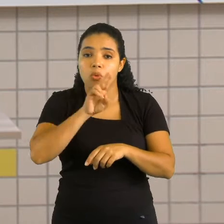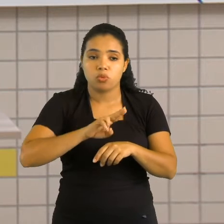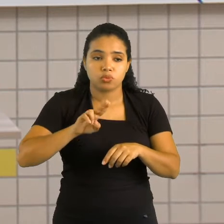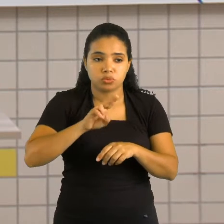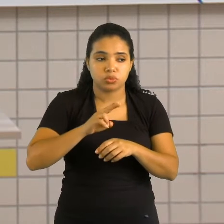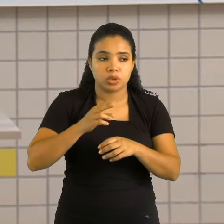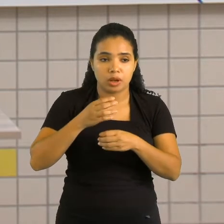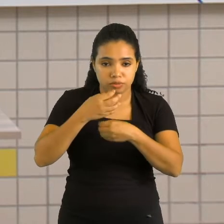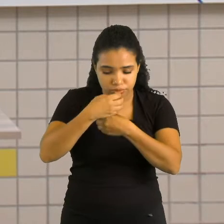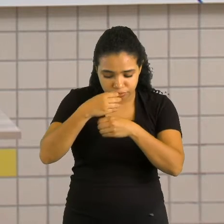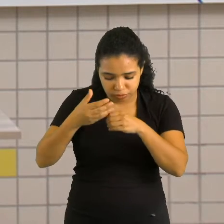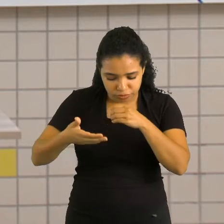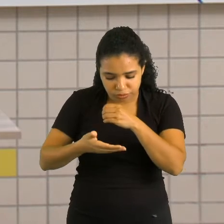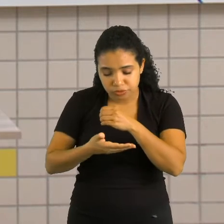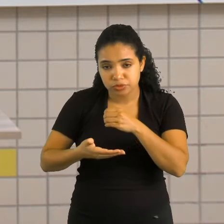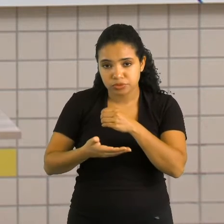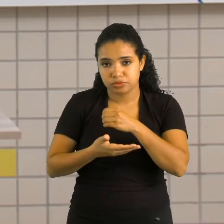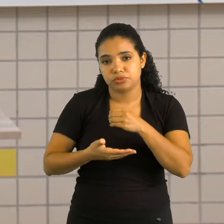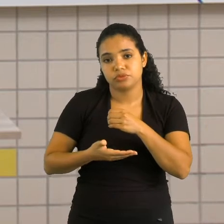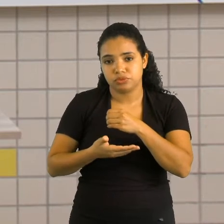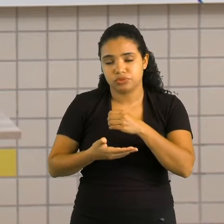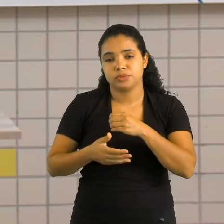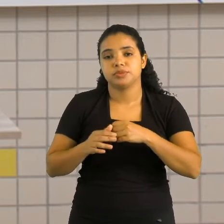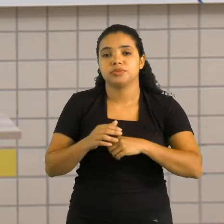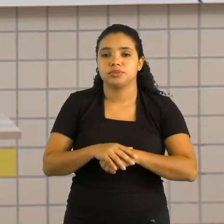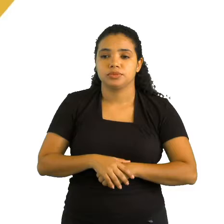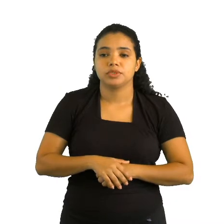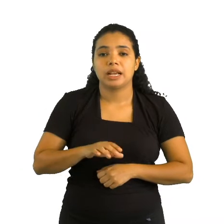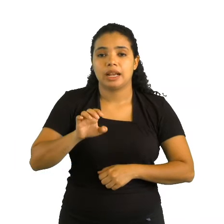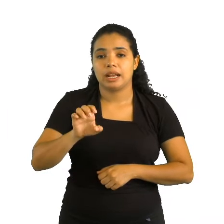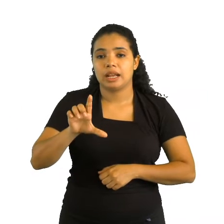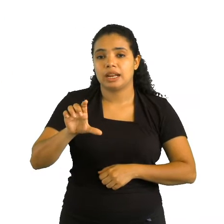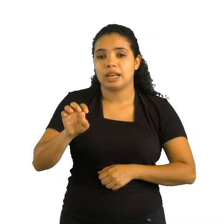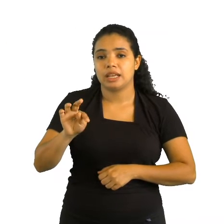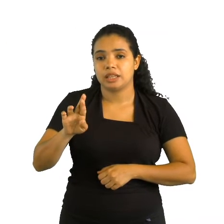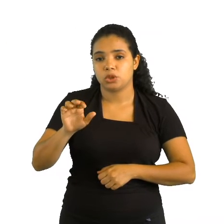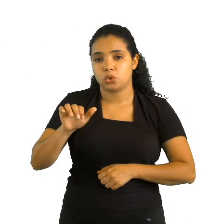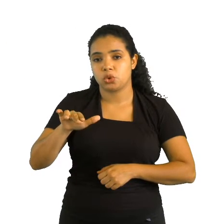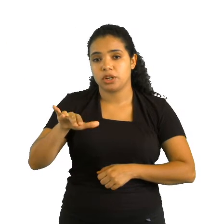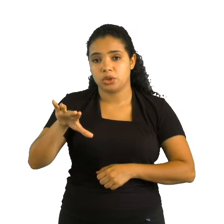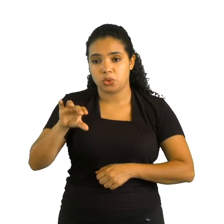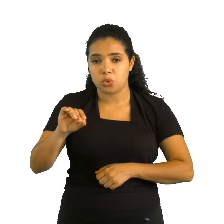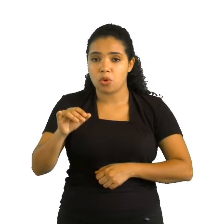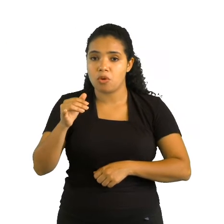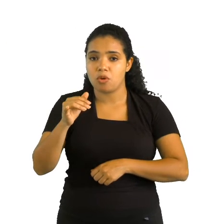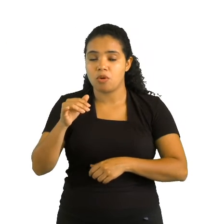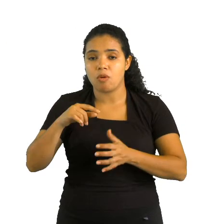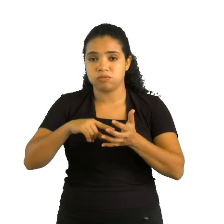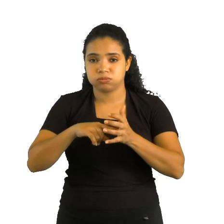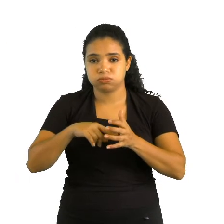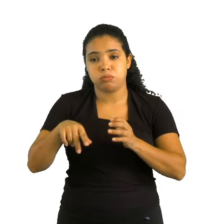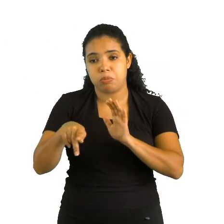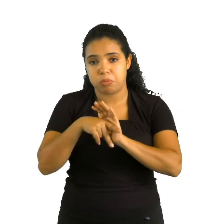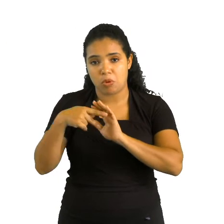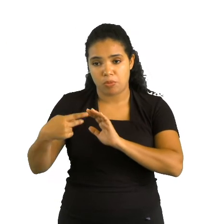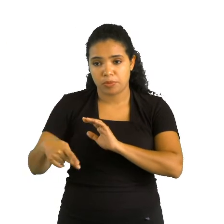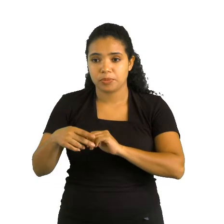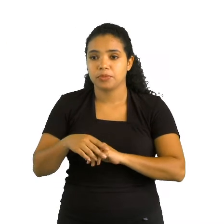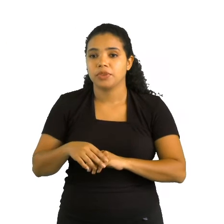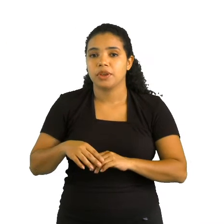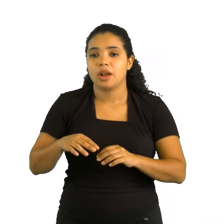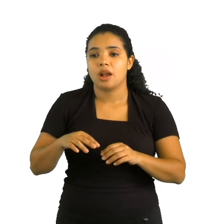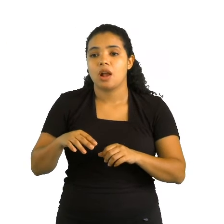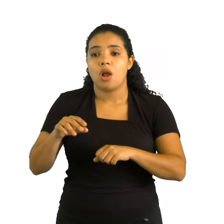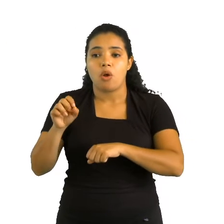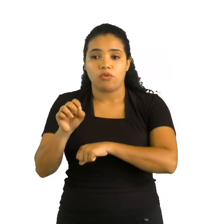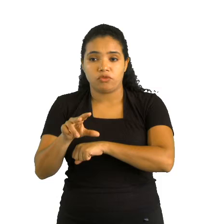eletrônico, tá? O microscópio eletrônico. Os vírus, eles estão por todos os lugares.